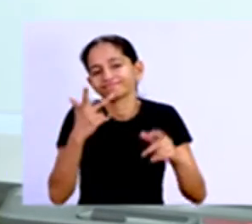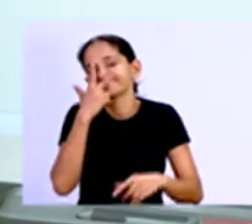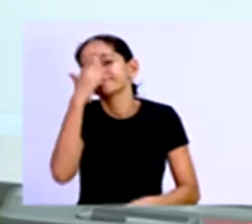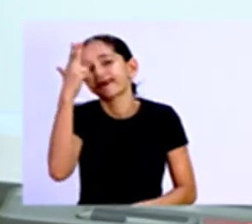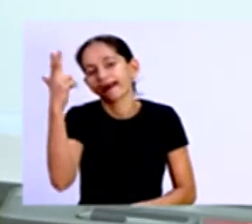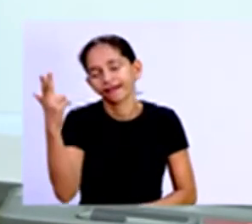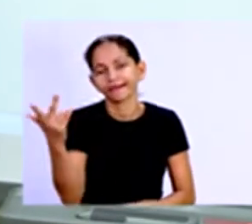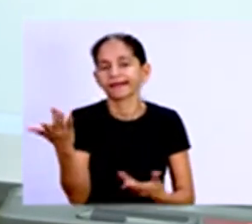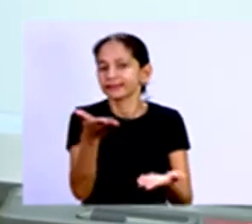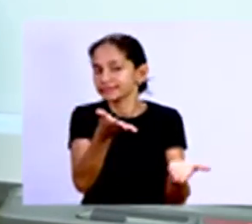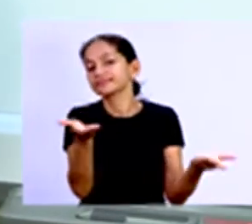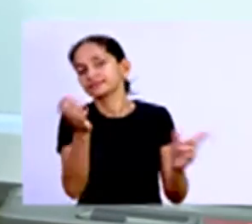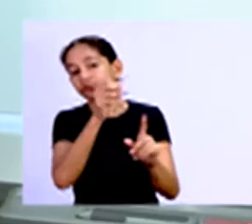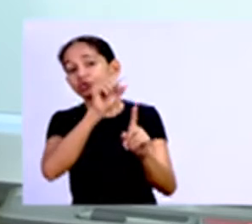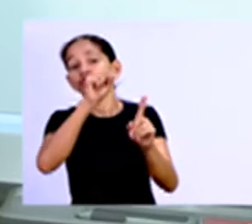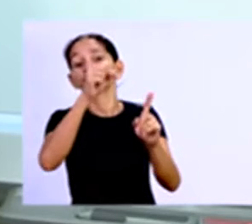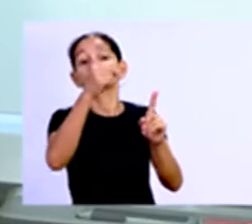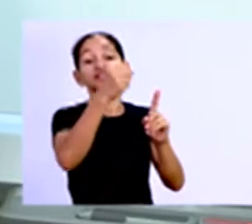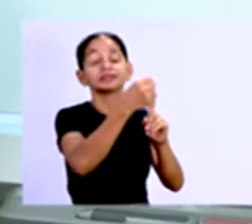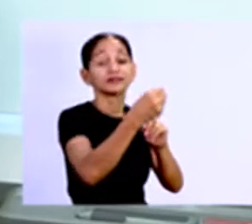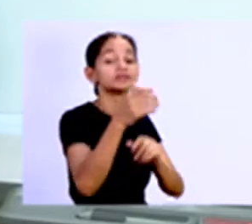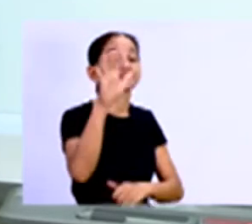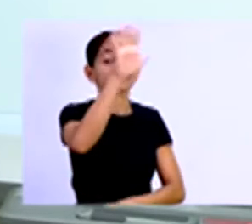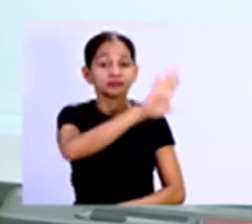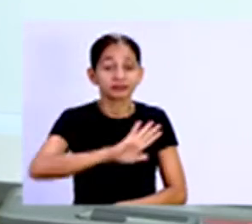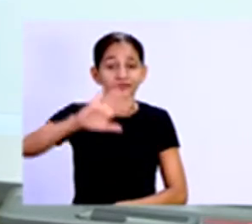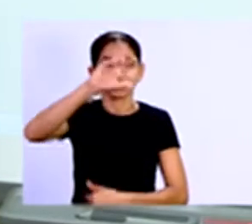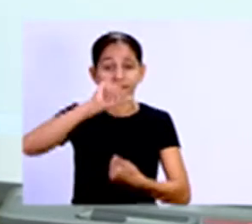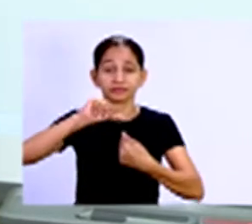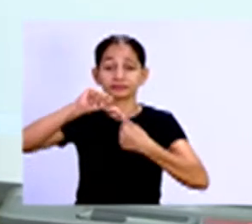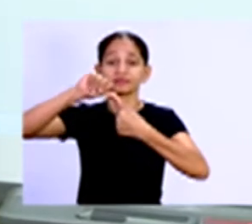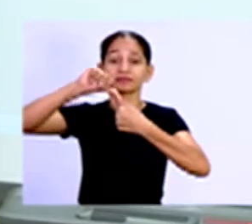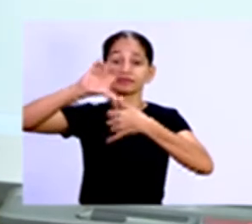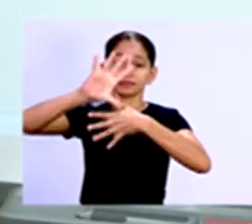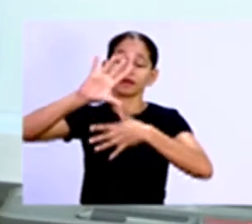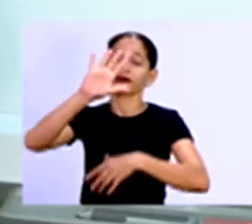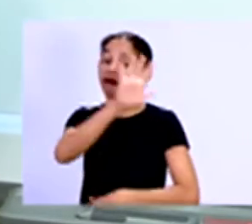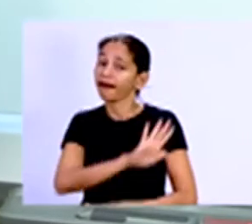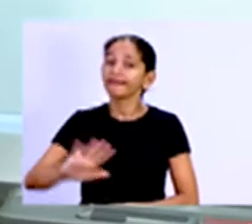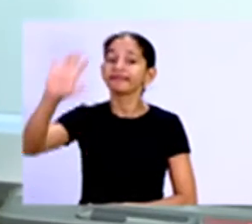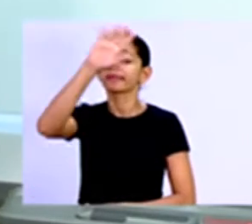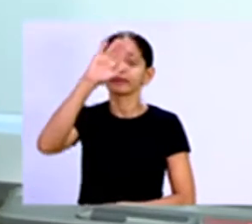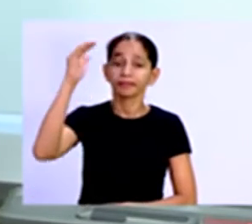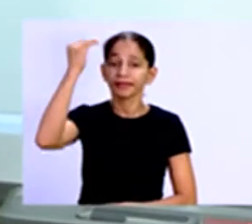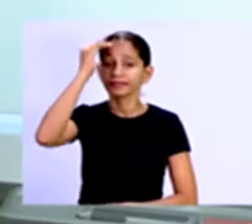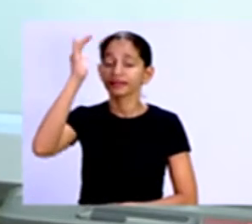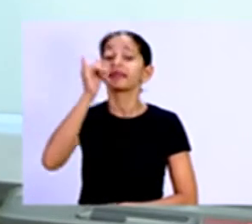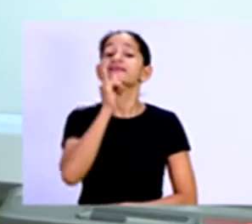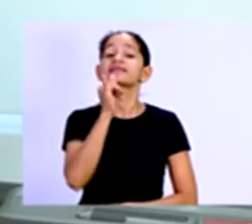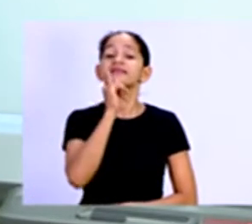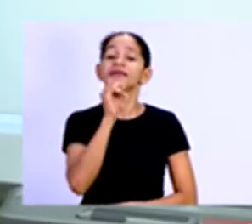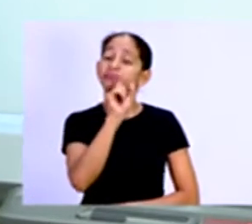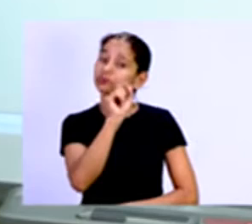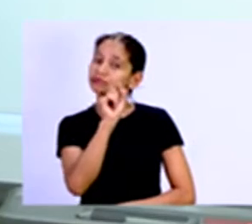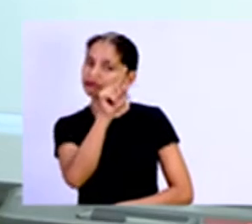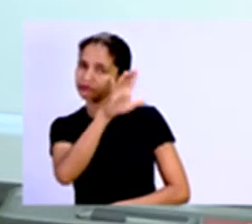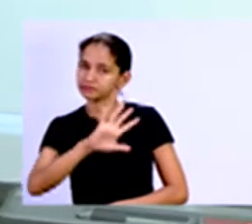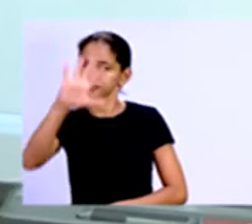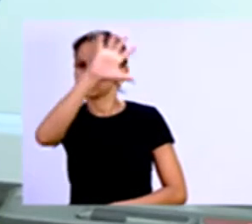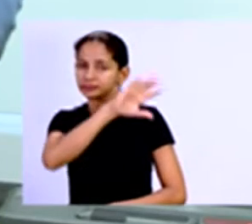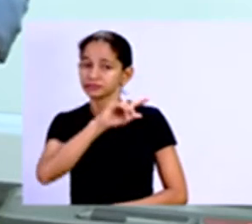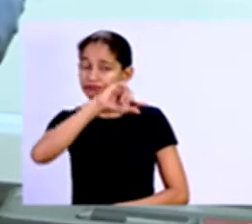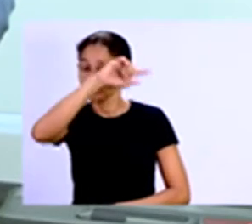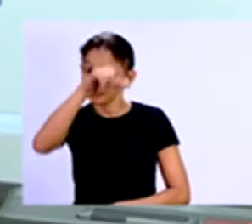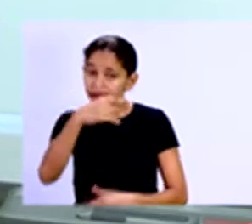na nossa sociedade, a sociedade ocidental, e aí uma coisa um pouco nojenta, mas aí fica mais fácil para a gente poder compreender melhor como ocorre todo